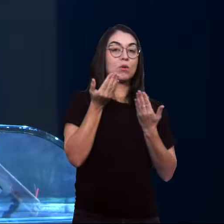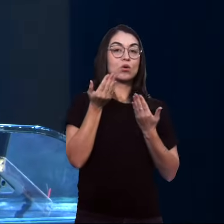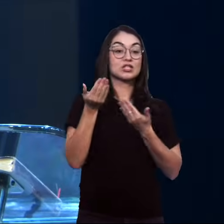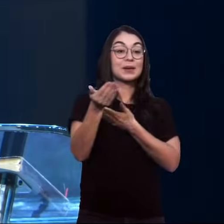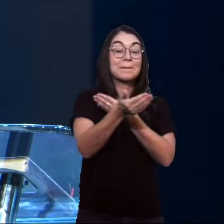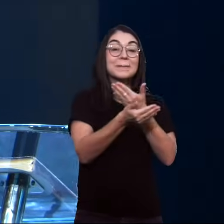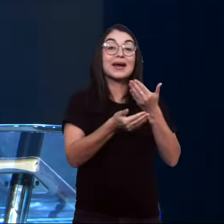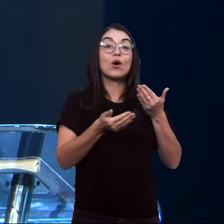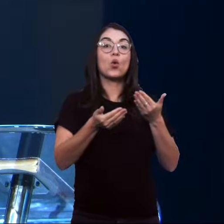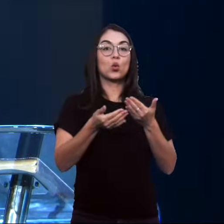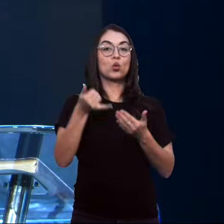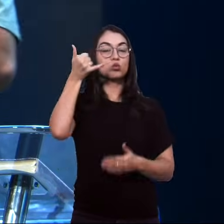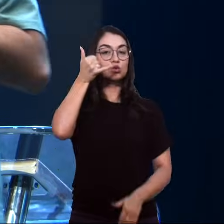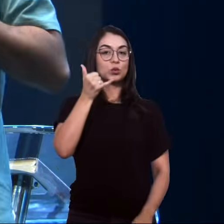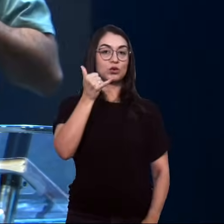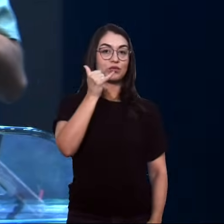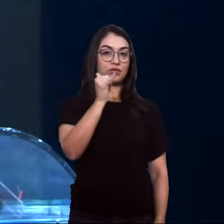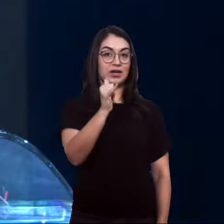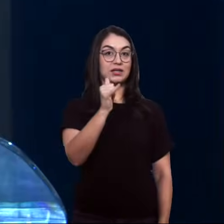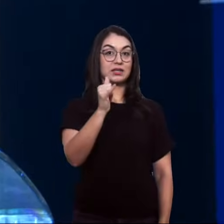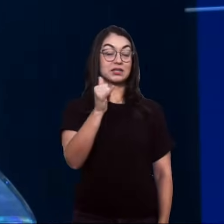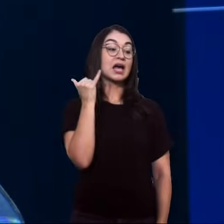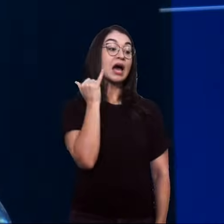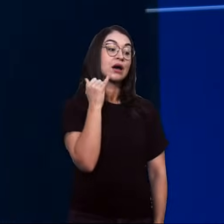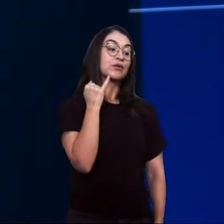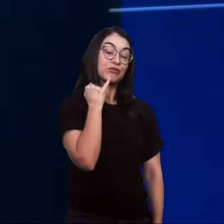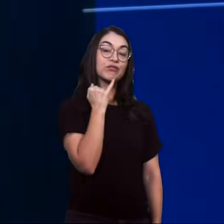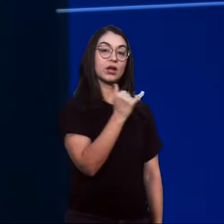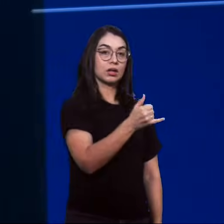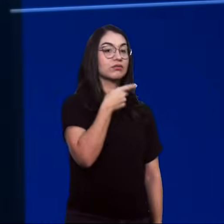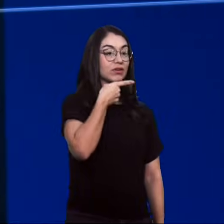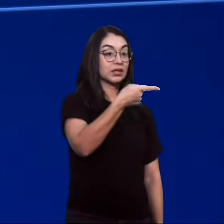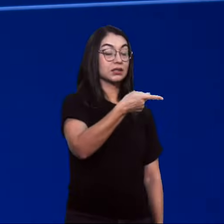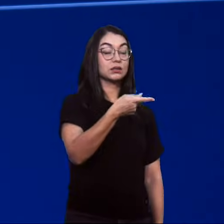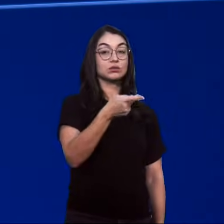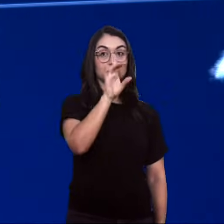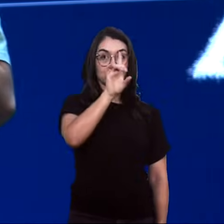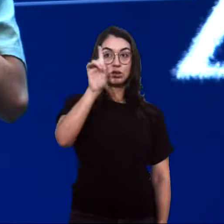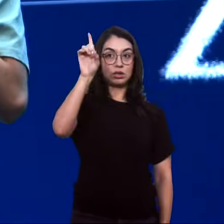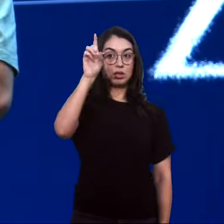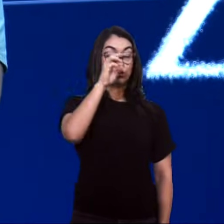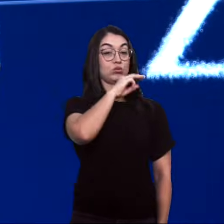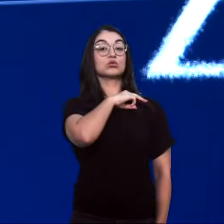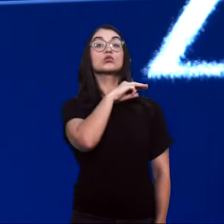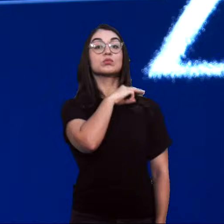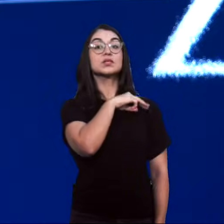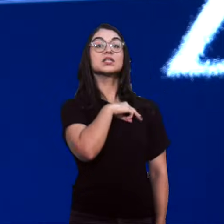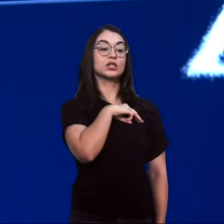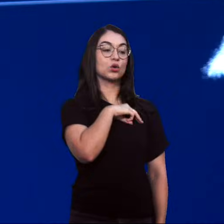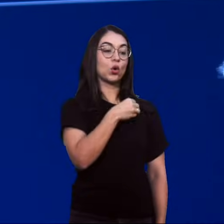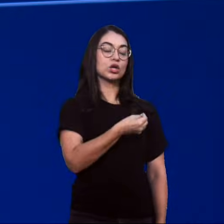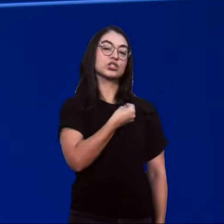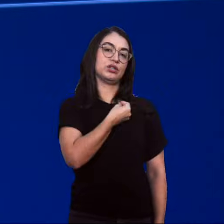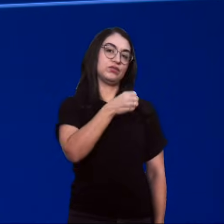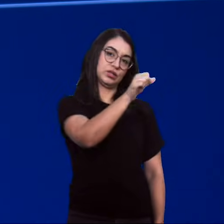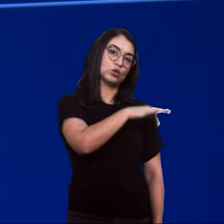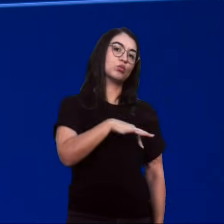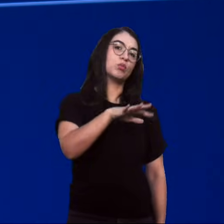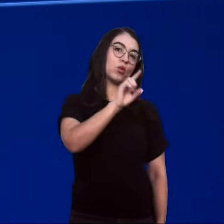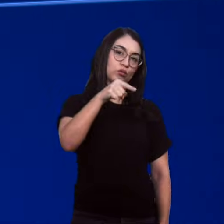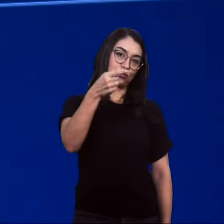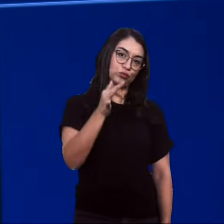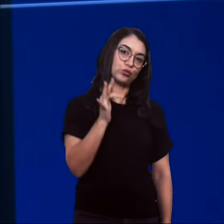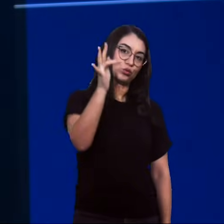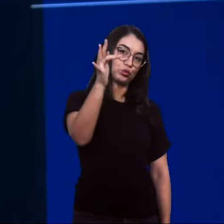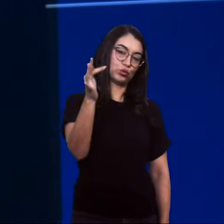iam voltar para Jerusalém, porque Deus ia ter misericórdia deles. E esse tempo chega um pouquinho antes